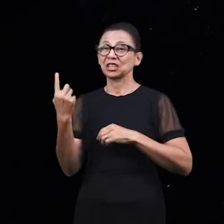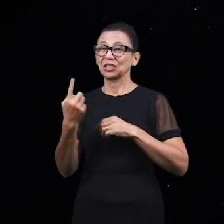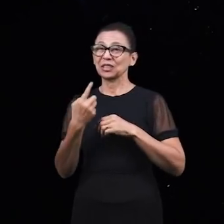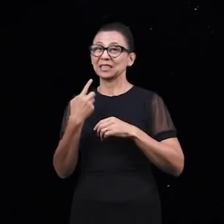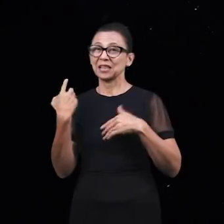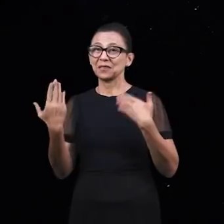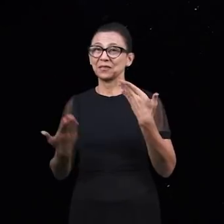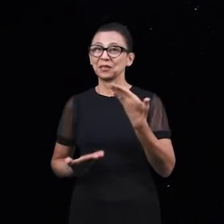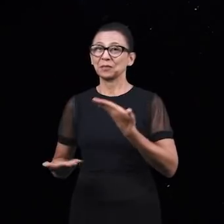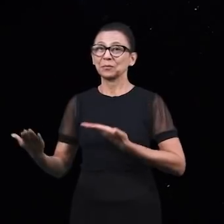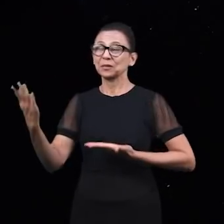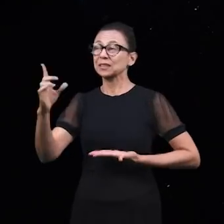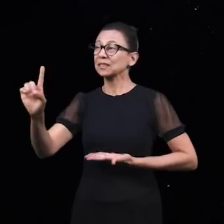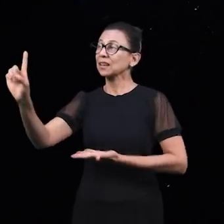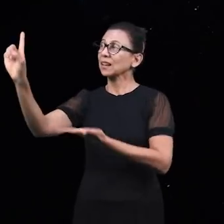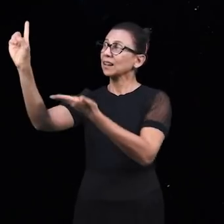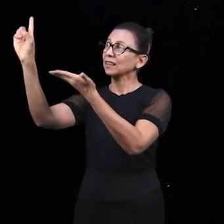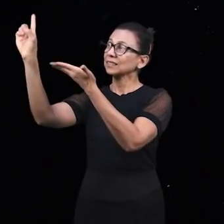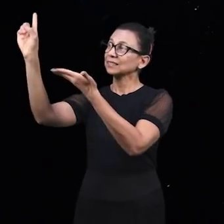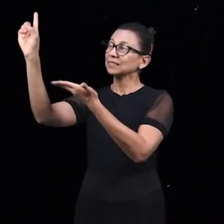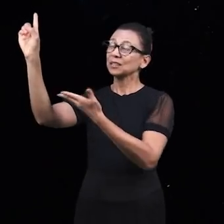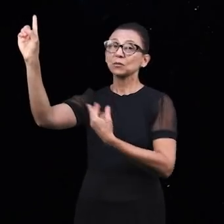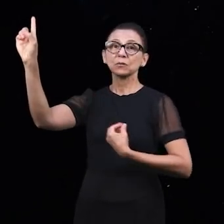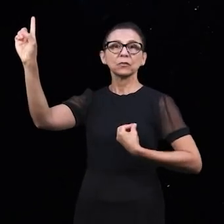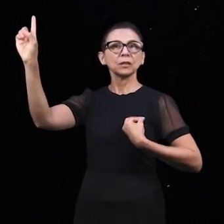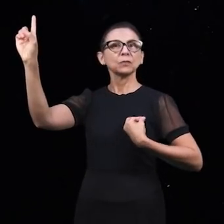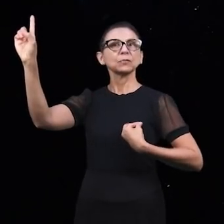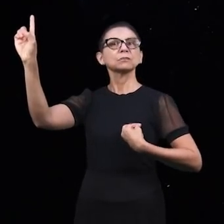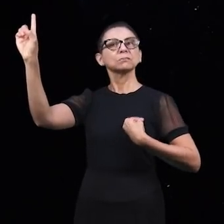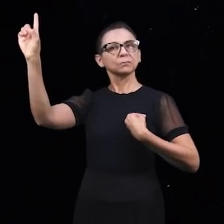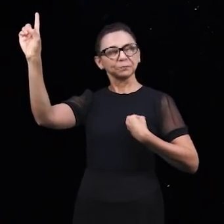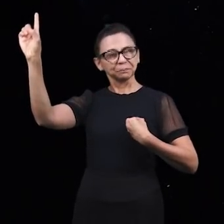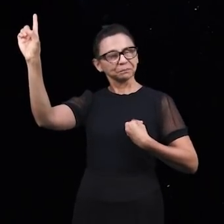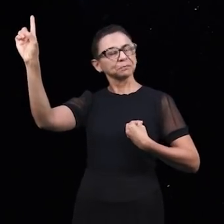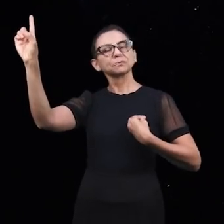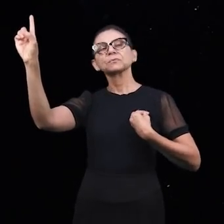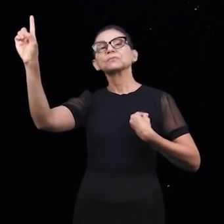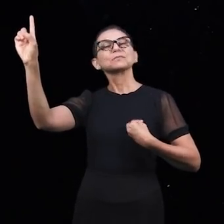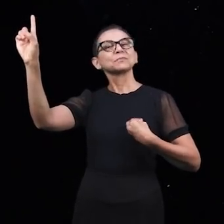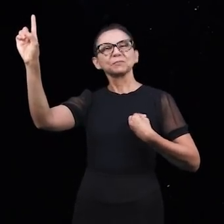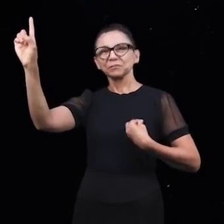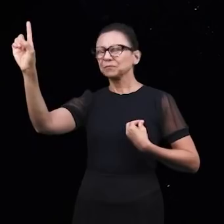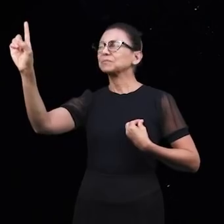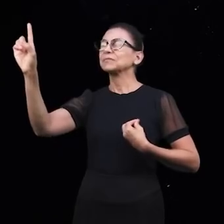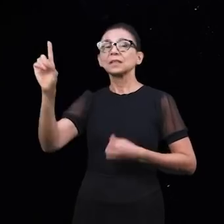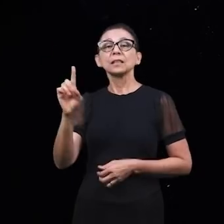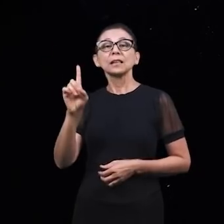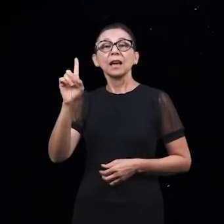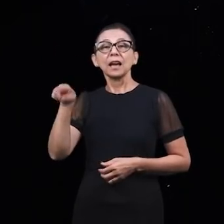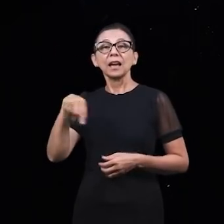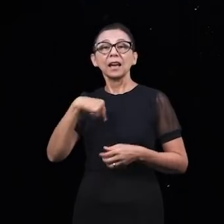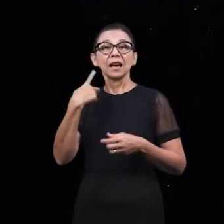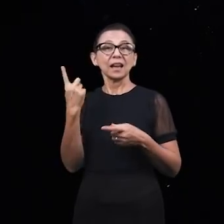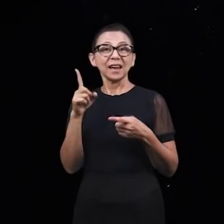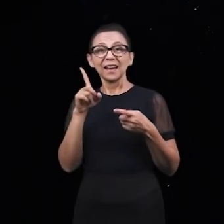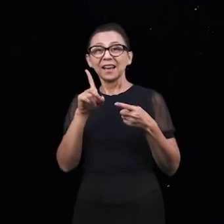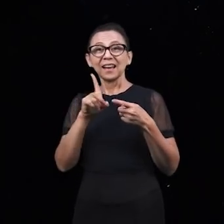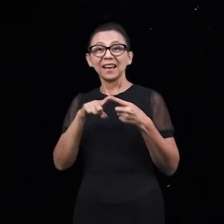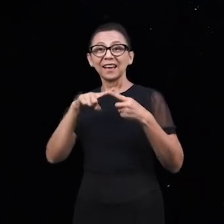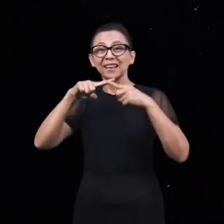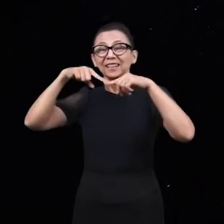Oh, aleluia, nós servimos a um Deus vivo. Ele